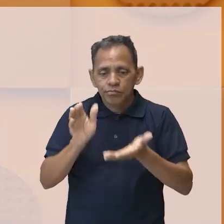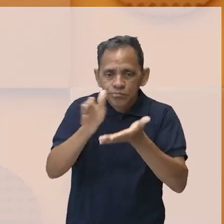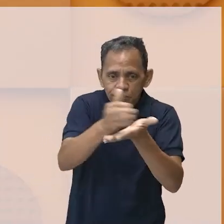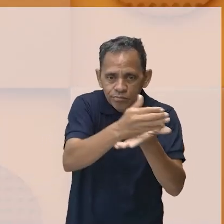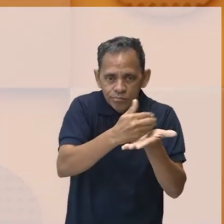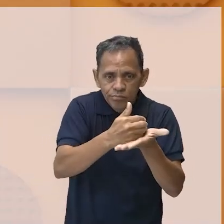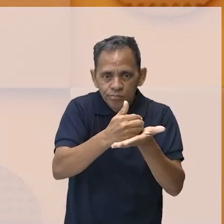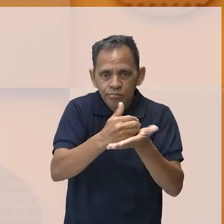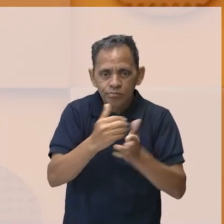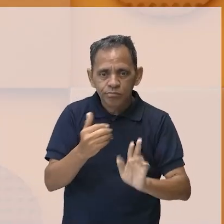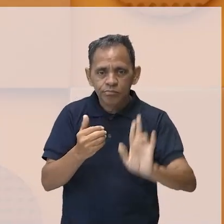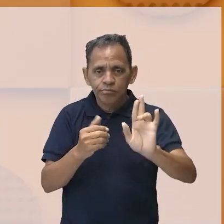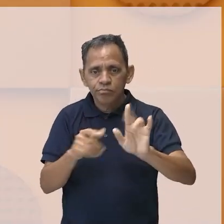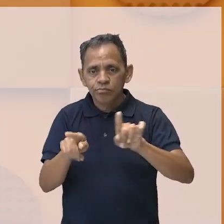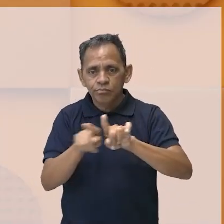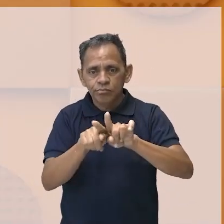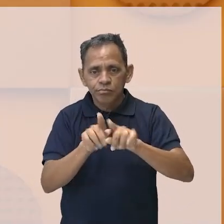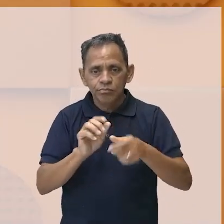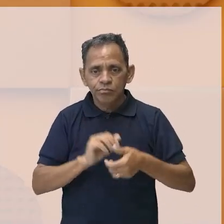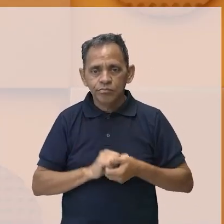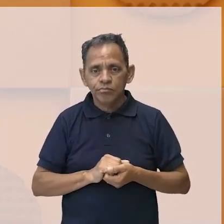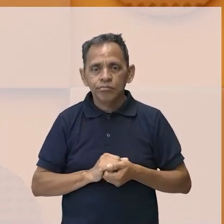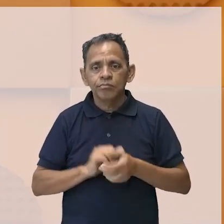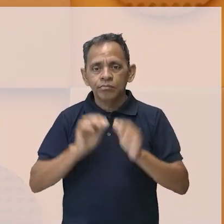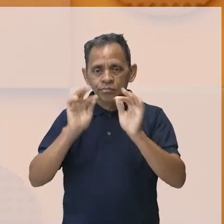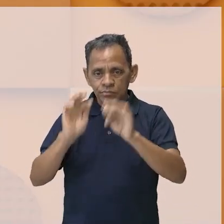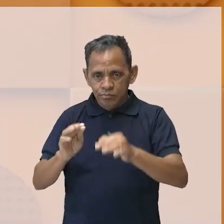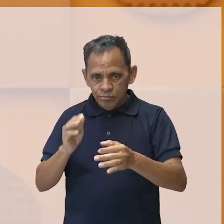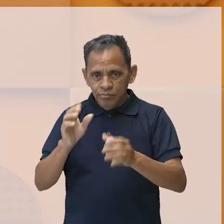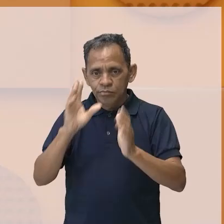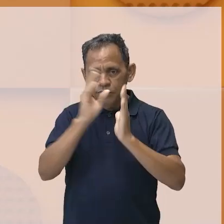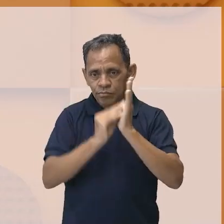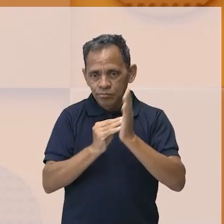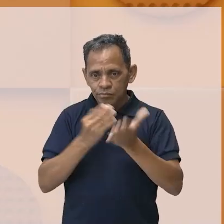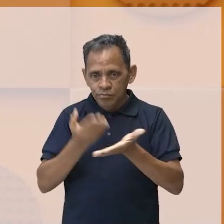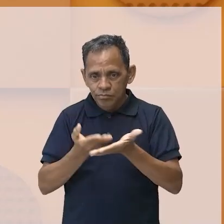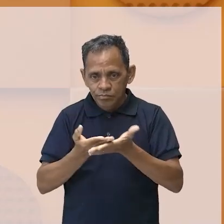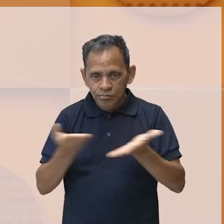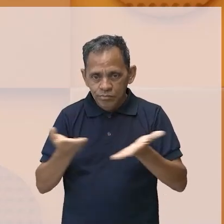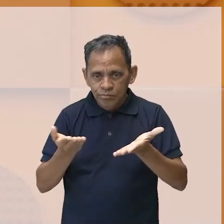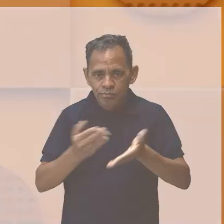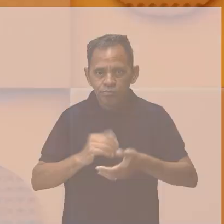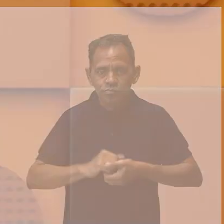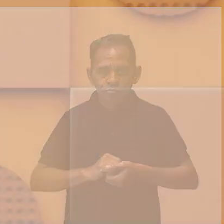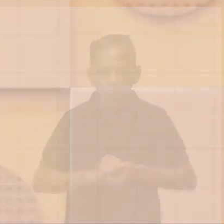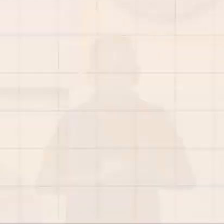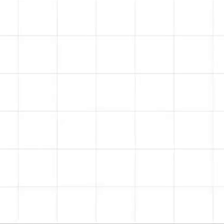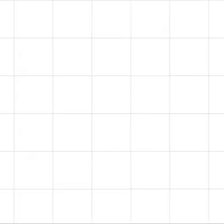atividades, certo? Bem, com isso a gente finaliza o conteúdo desta aula de revisão.